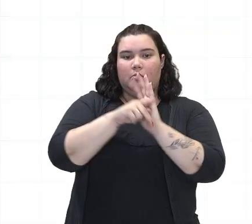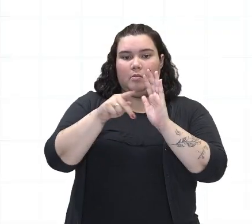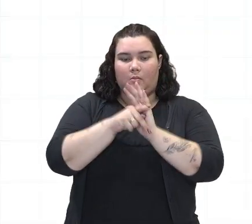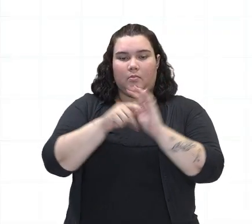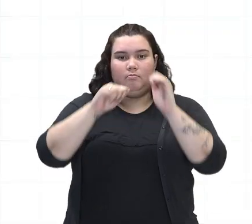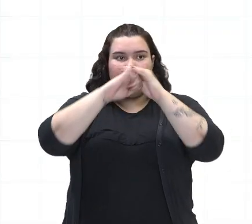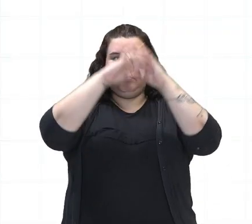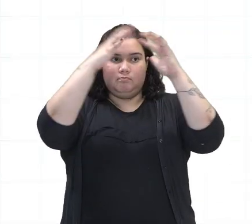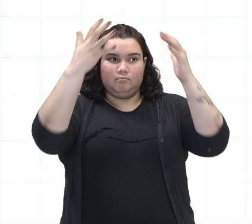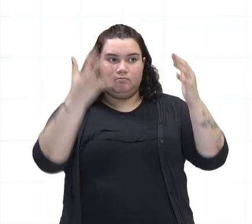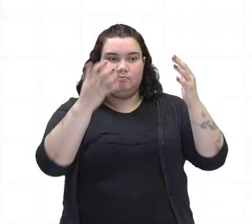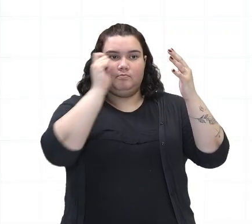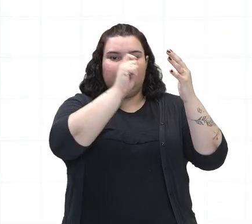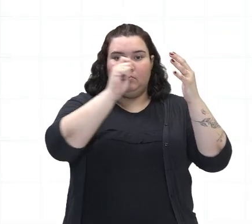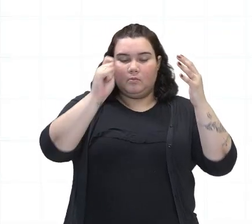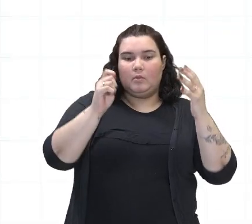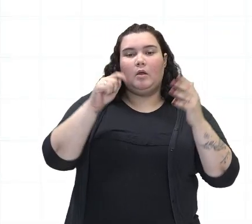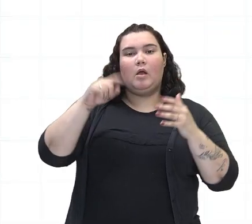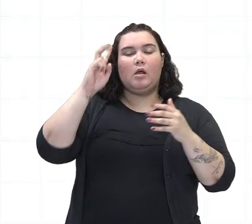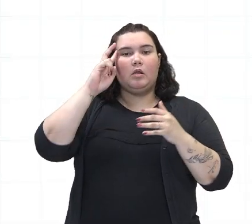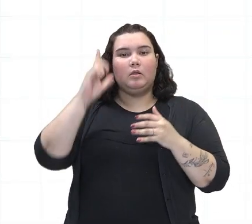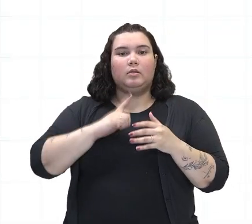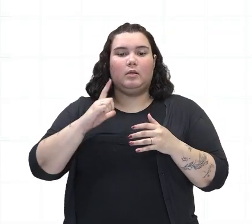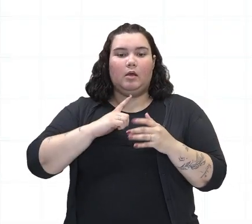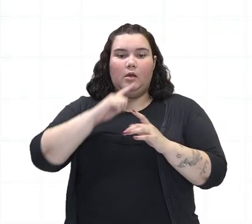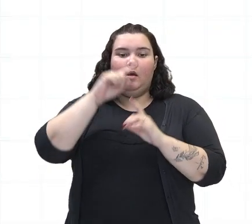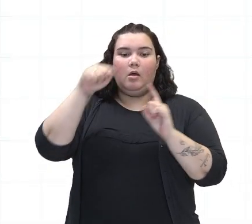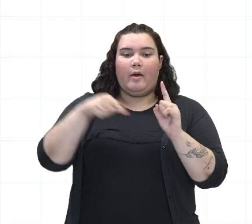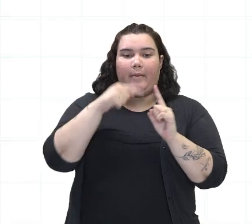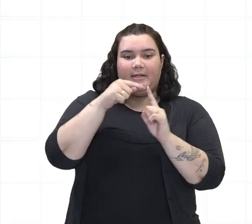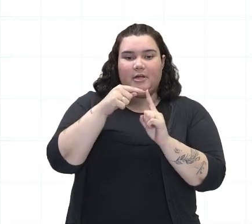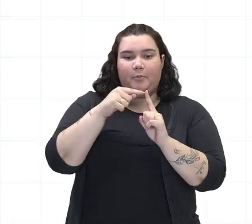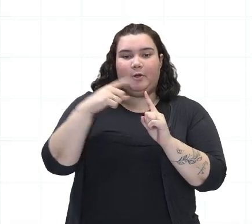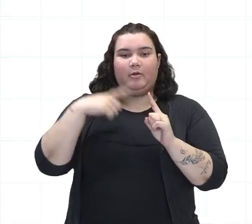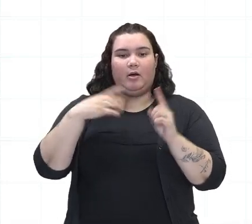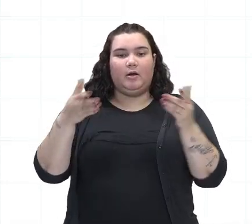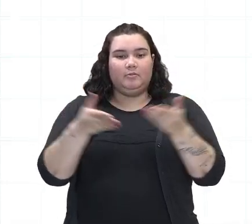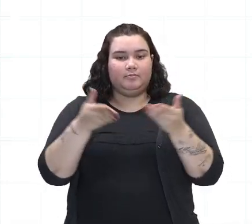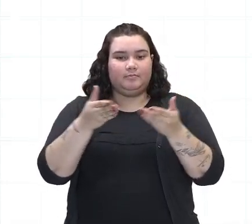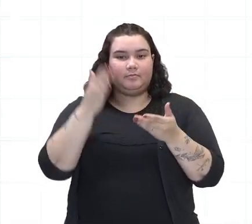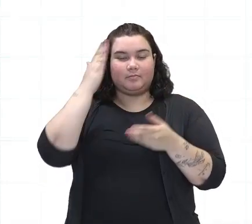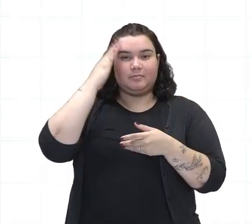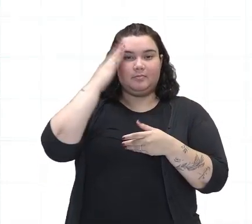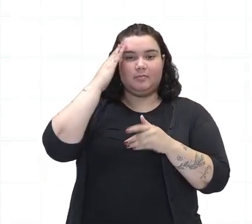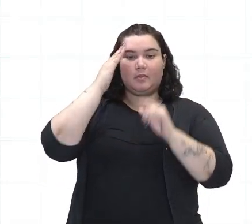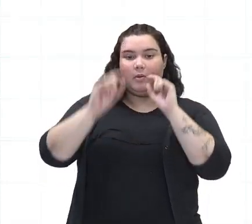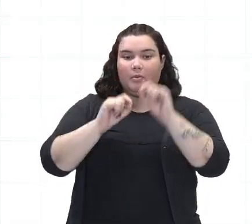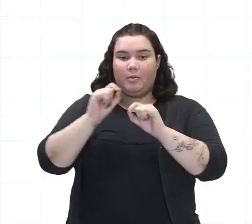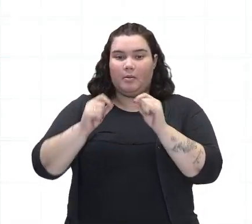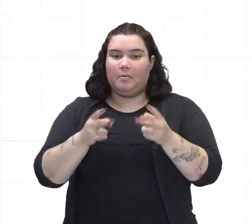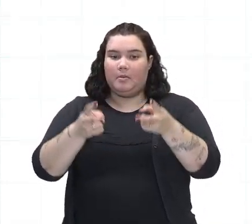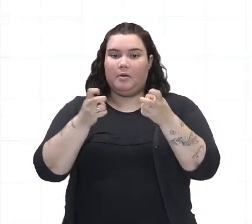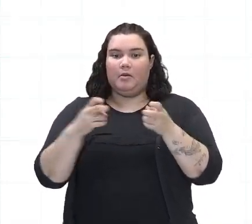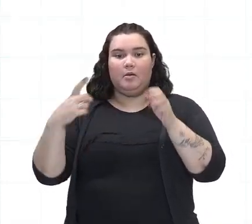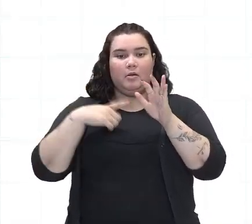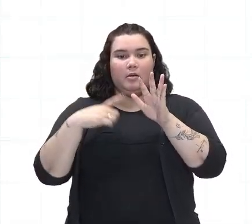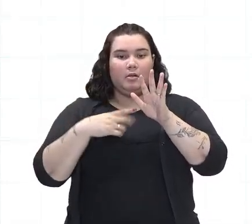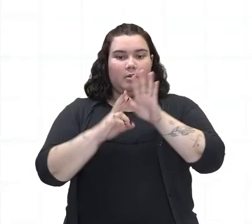cavernas, com a intenção até de que isso fosse acontecer. E aqui a gente está vendo a